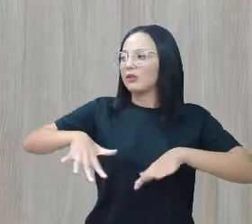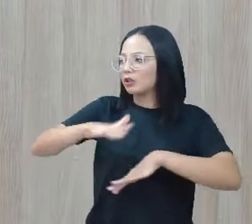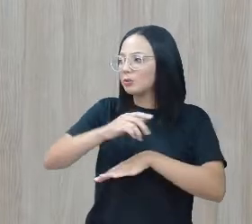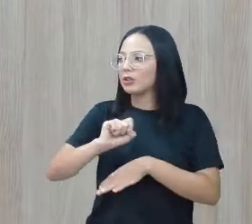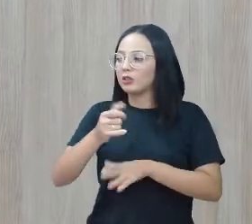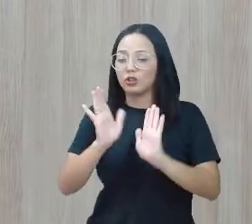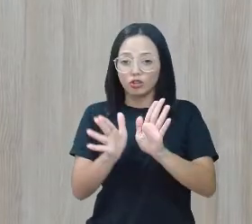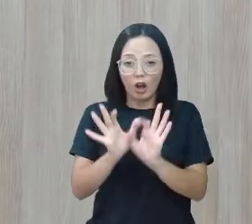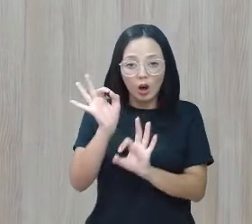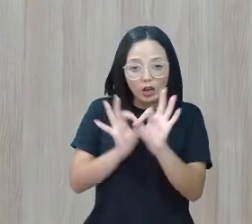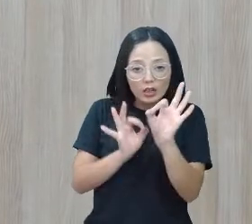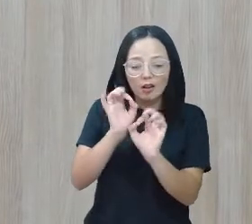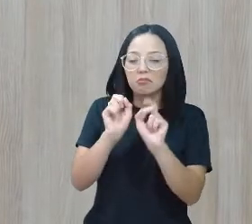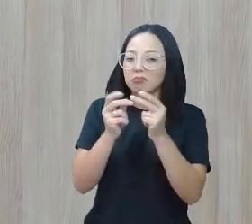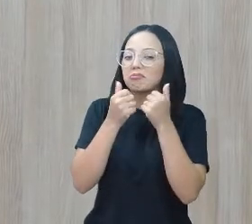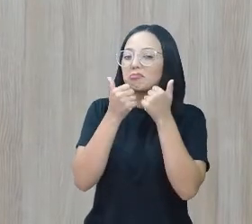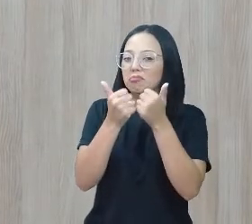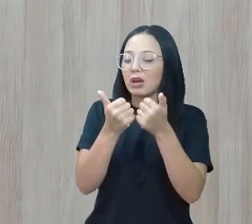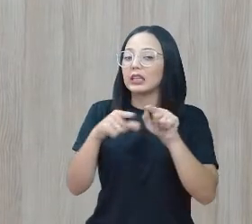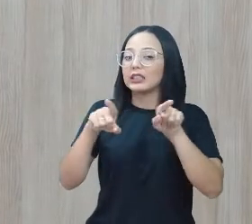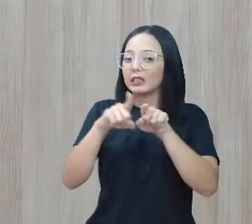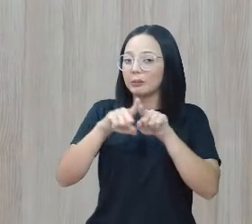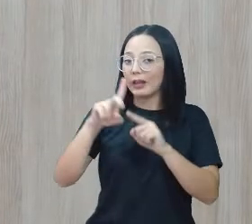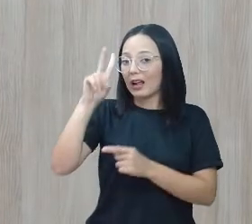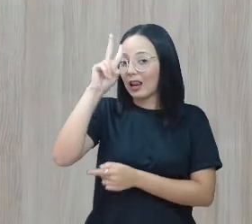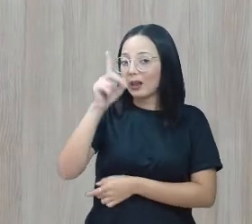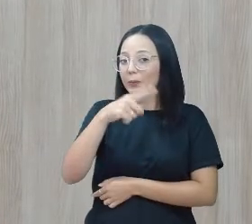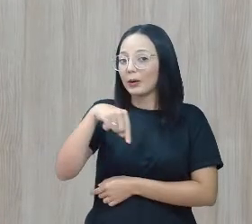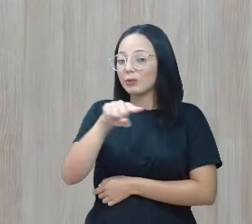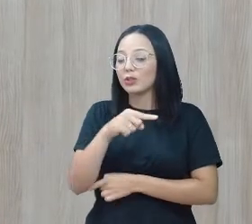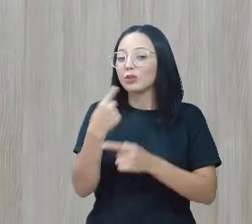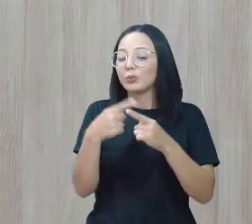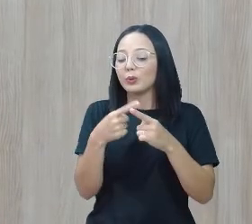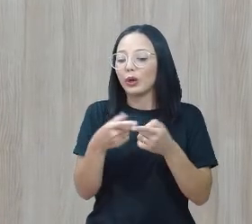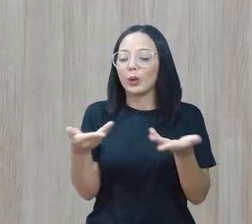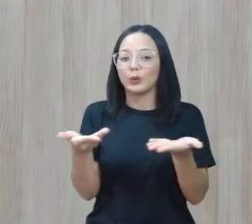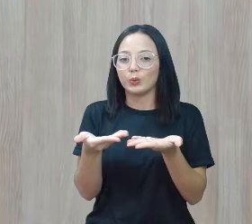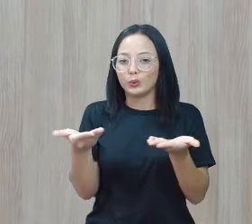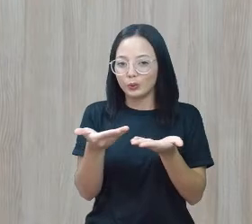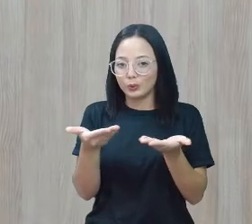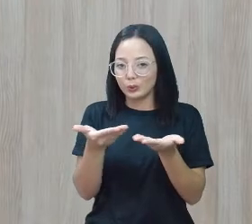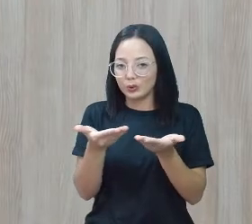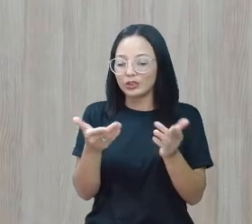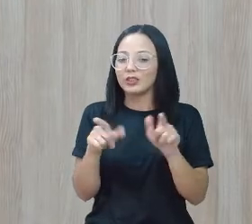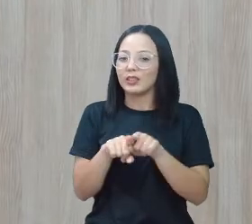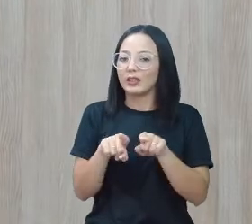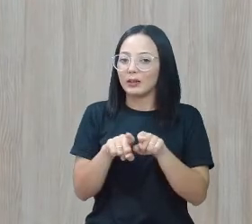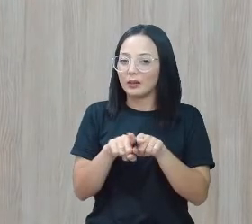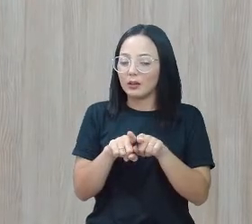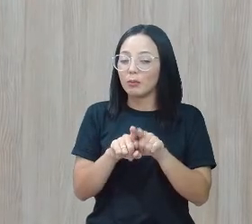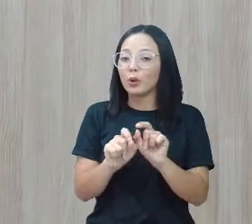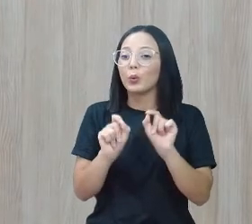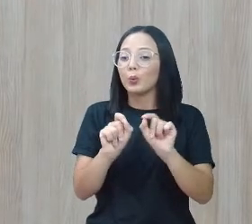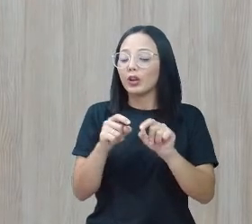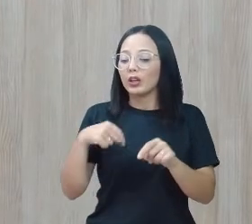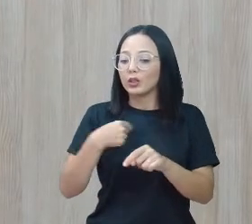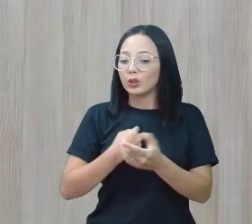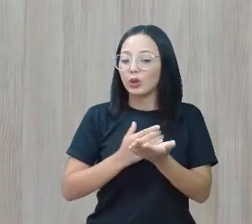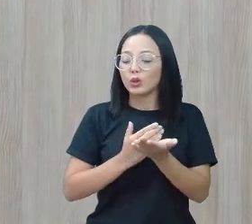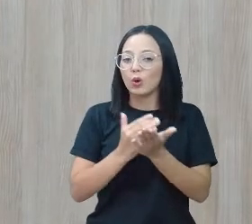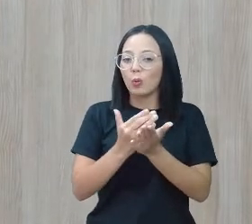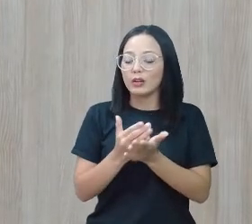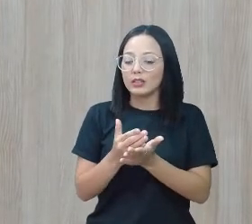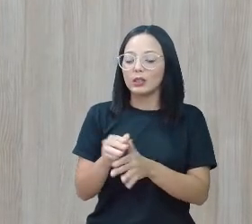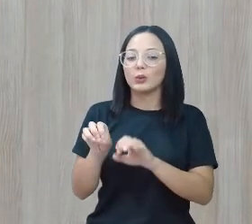está organizado, tudo bem. Gostaria de lembrar hoje também, não é? Estamos iniciando o